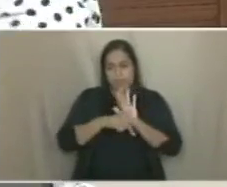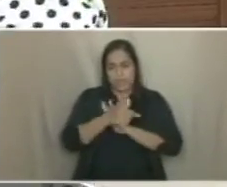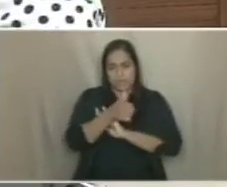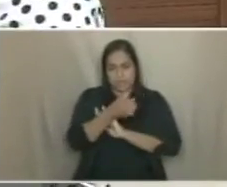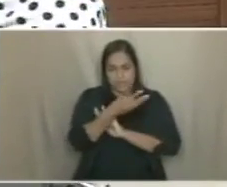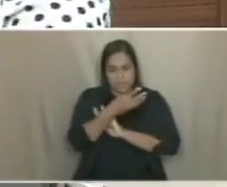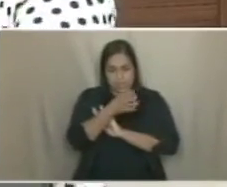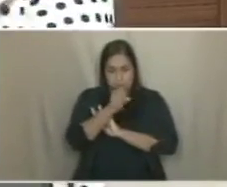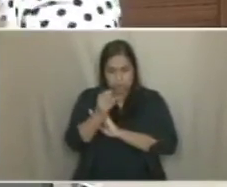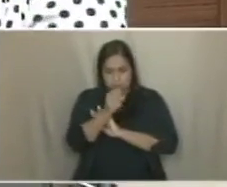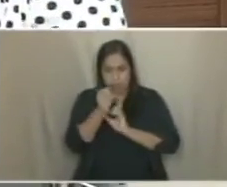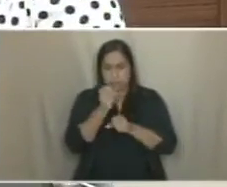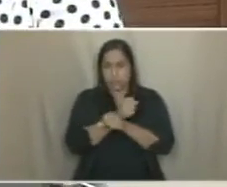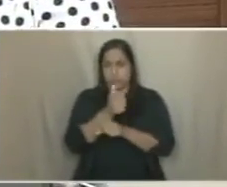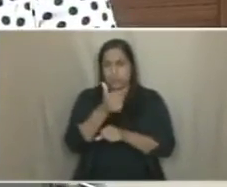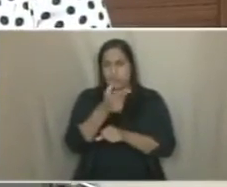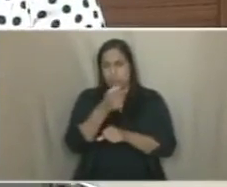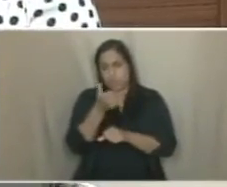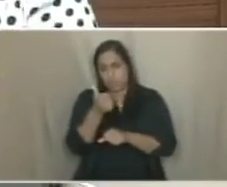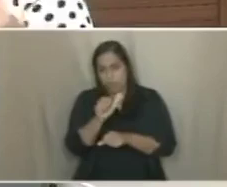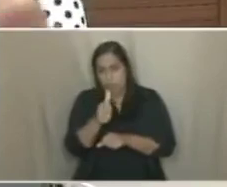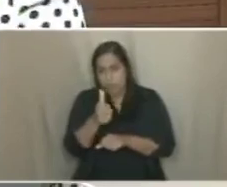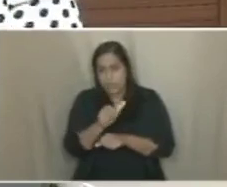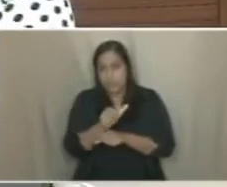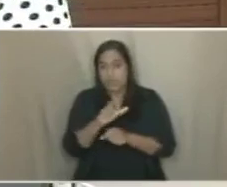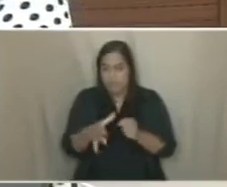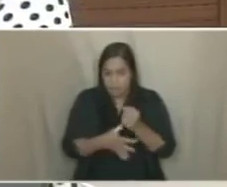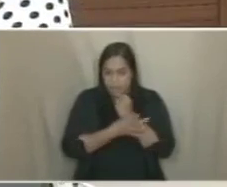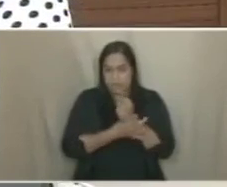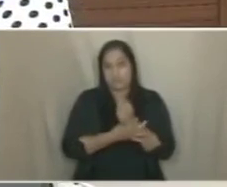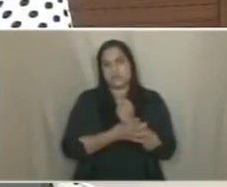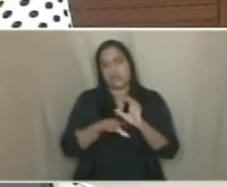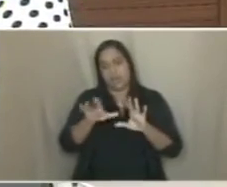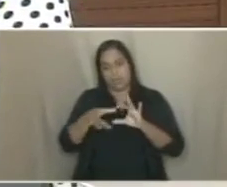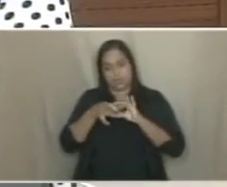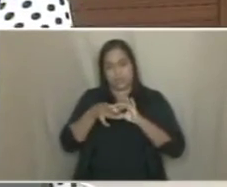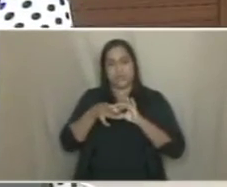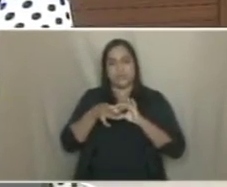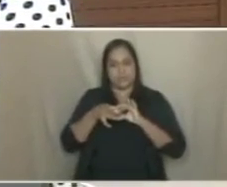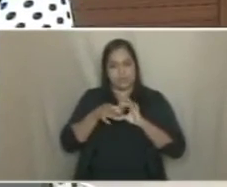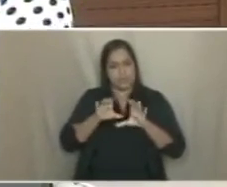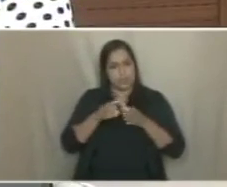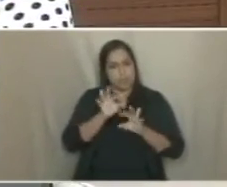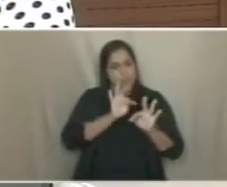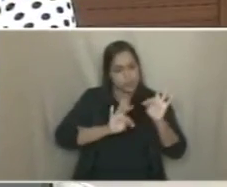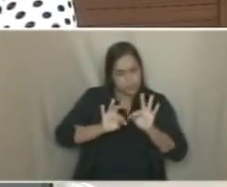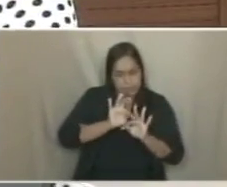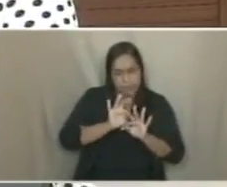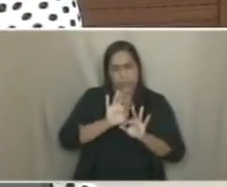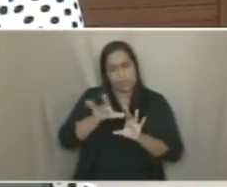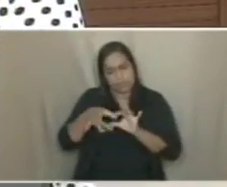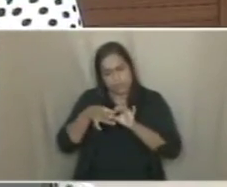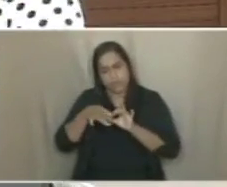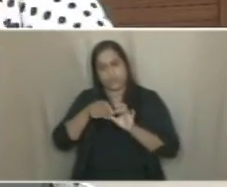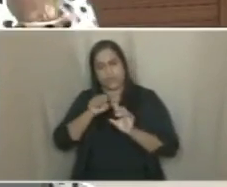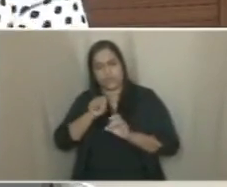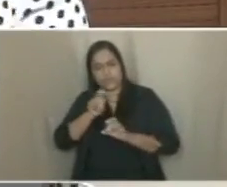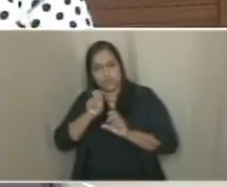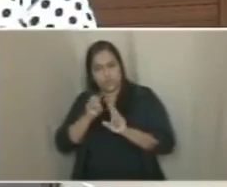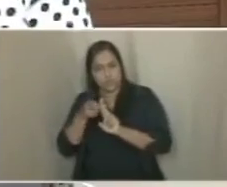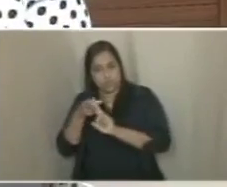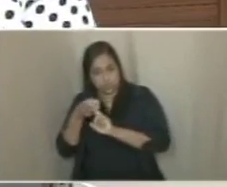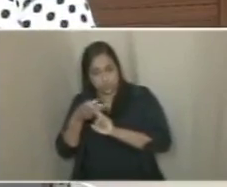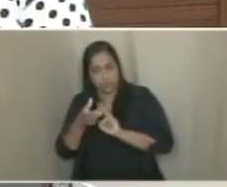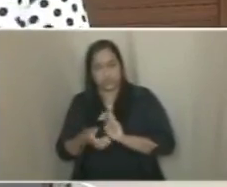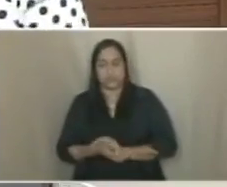2011 garante as comunidades terapêuticas na rede de atenção psicossocial nós temos hoje essa garantia no